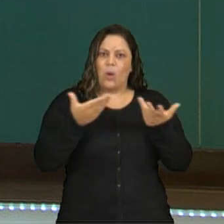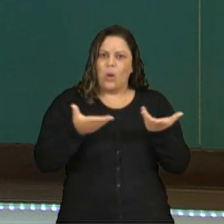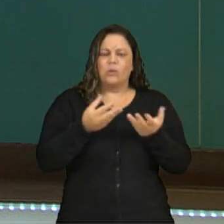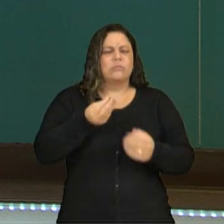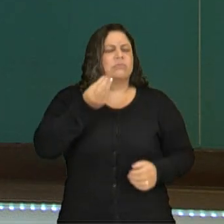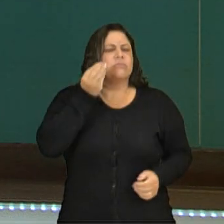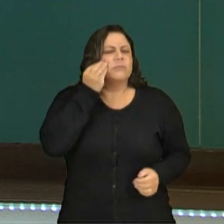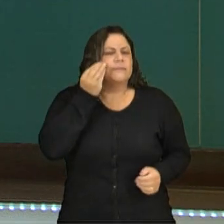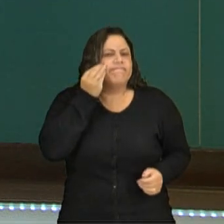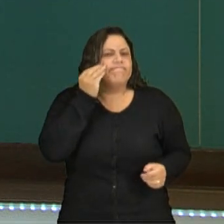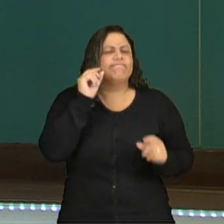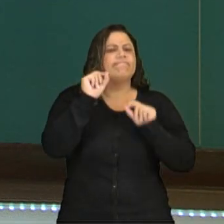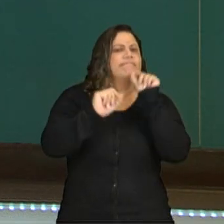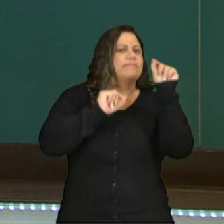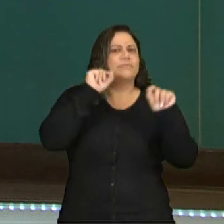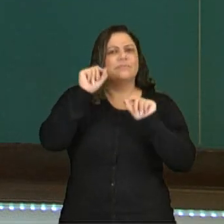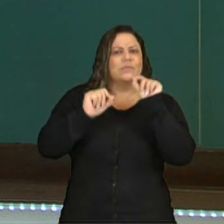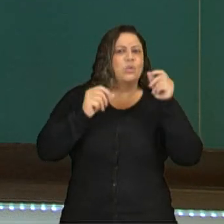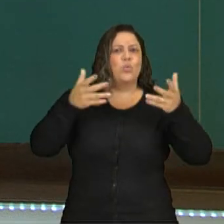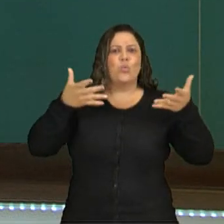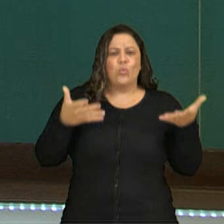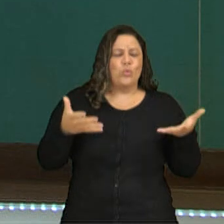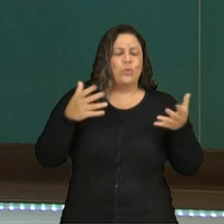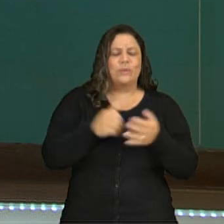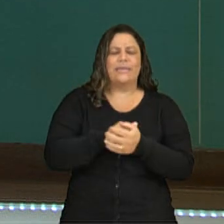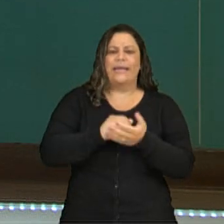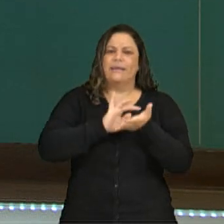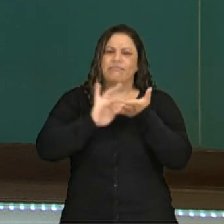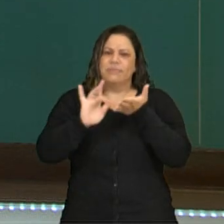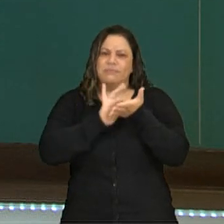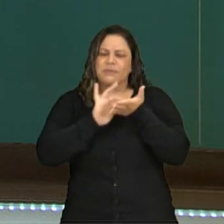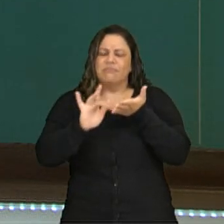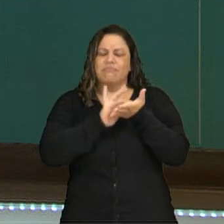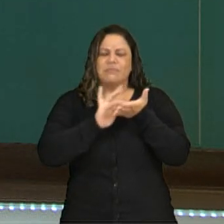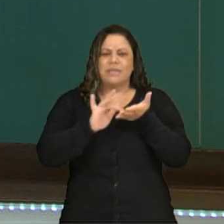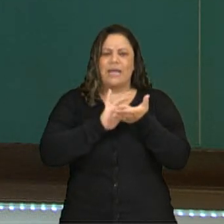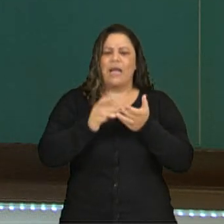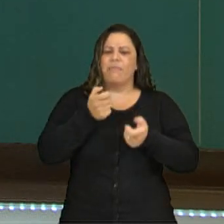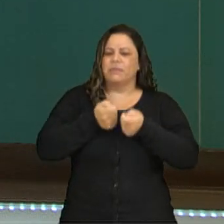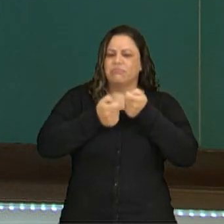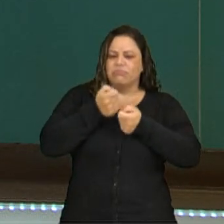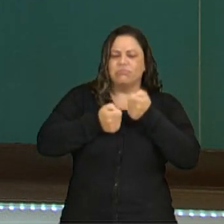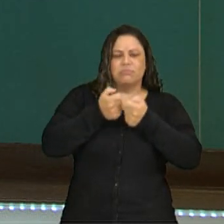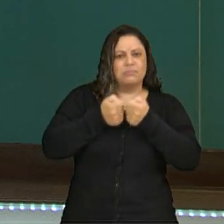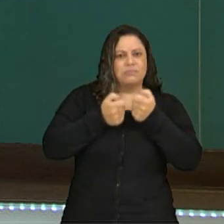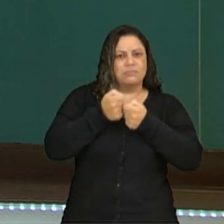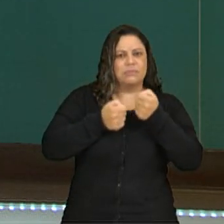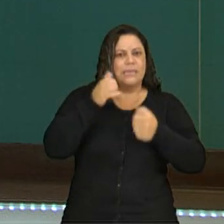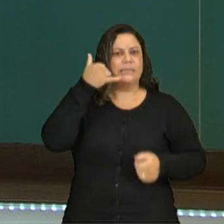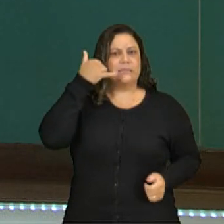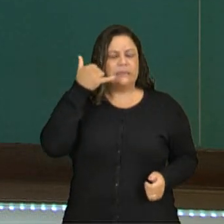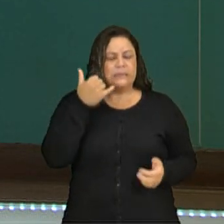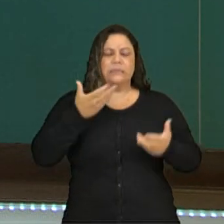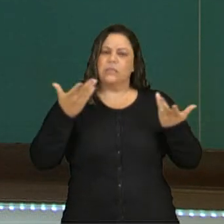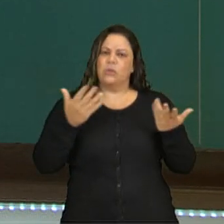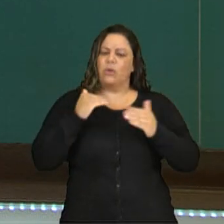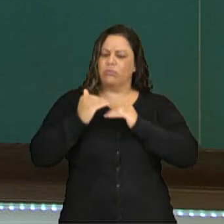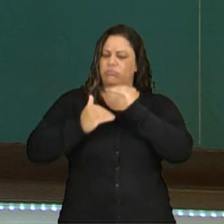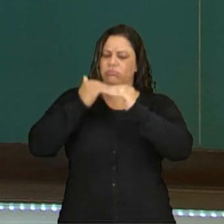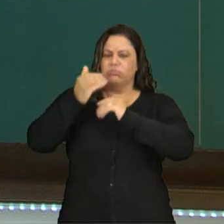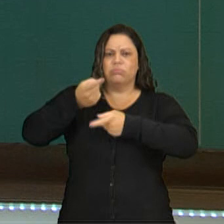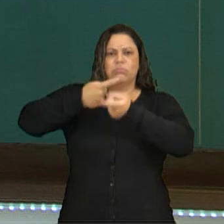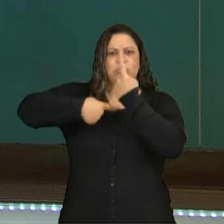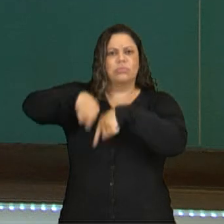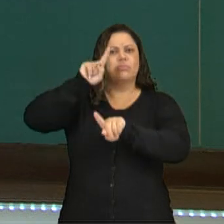tentar entender o que os tablets e os smartphones têm a ver ou que revolução eles criaram,